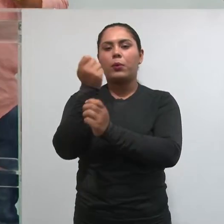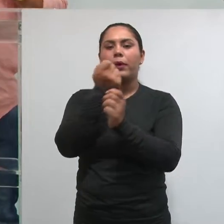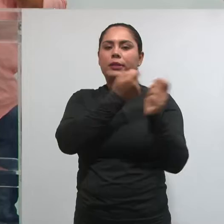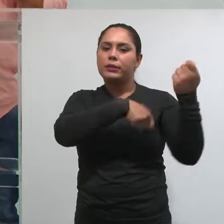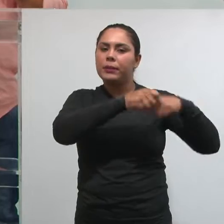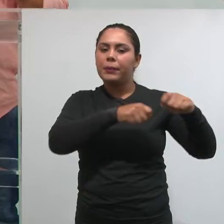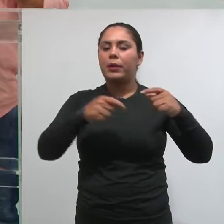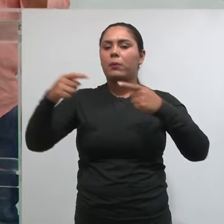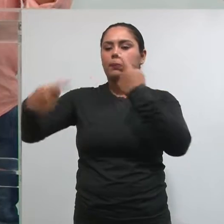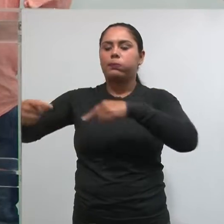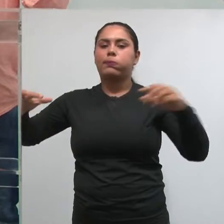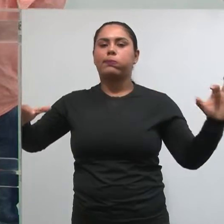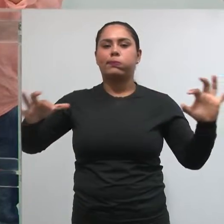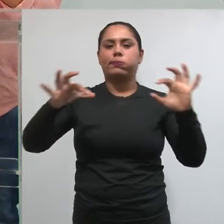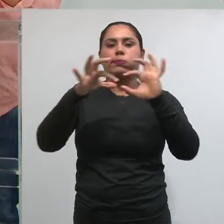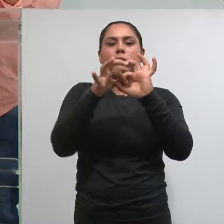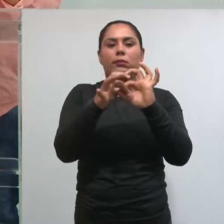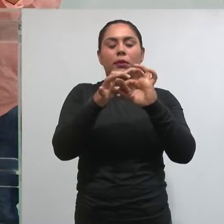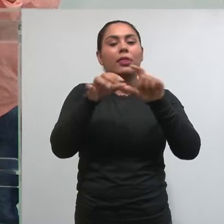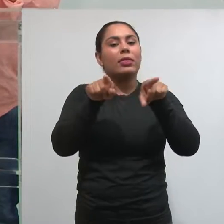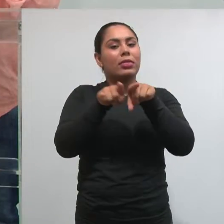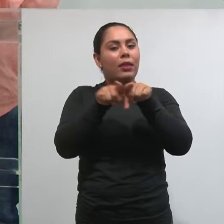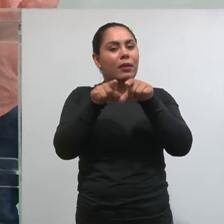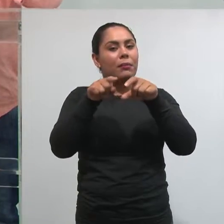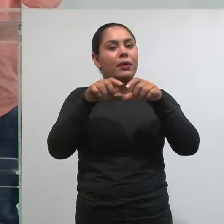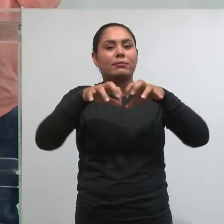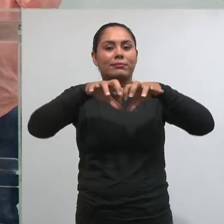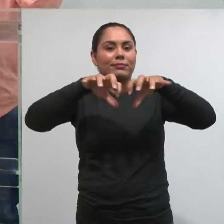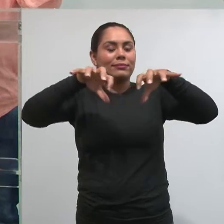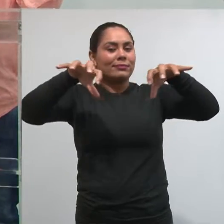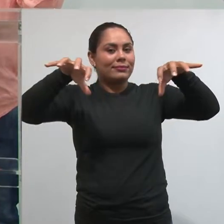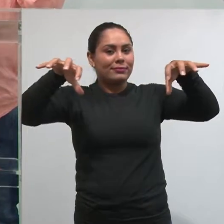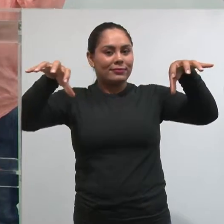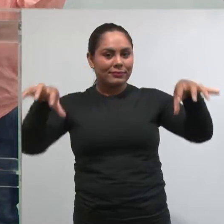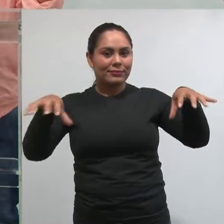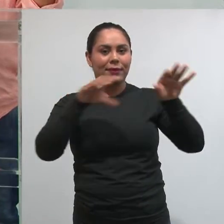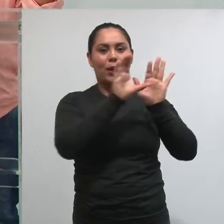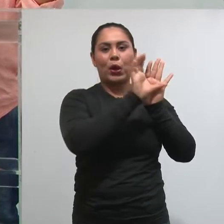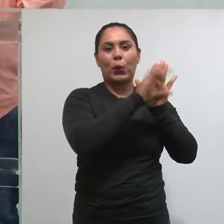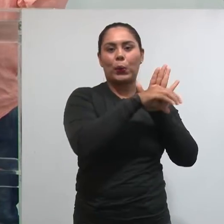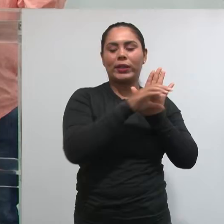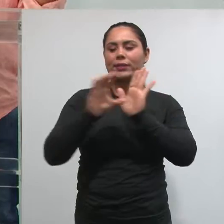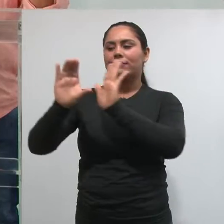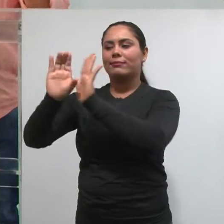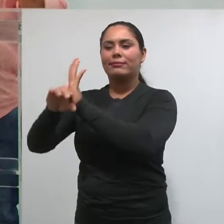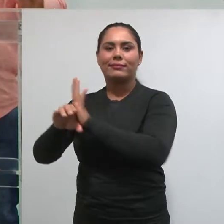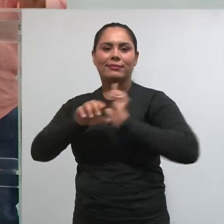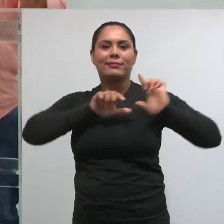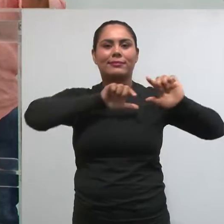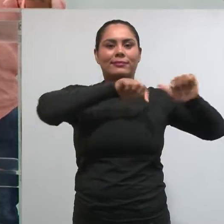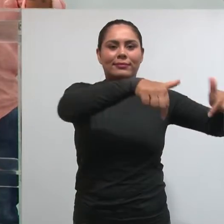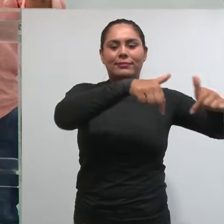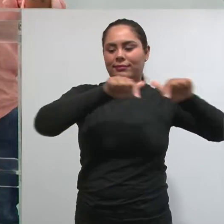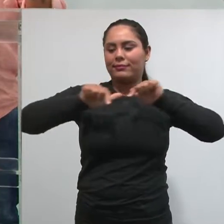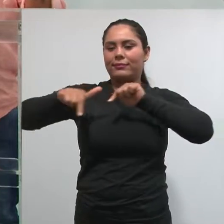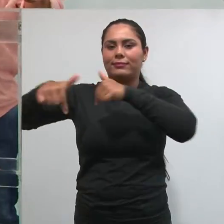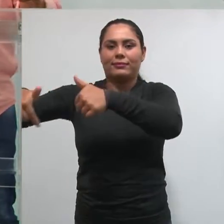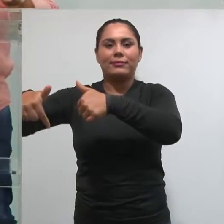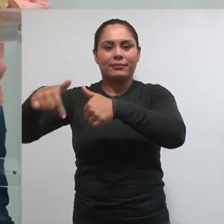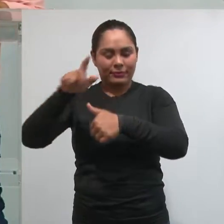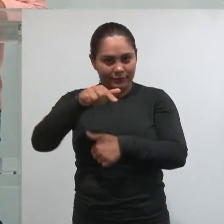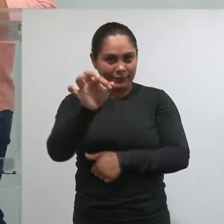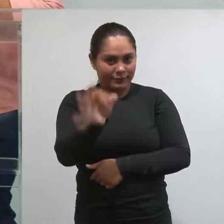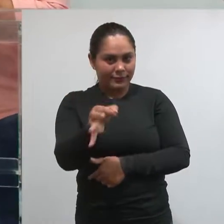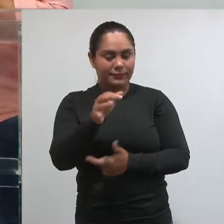administração e política, e na separação, em dado momento, dos conceitos e da ação entre administração e política pública,